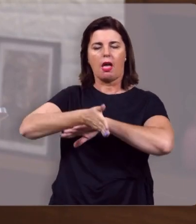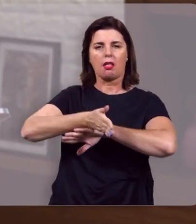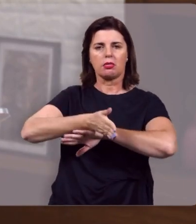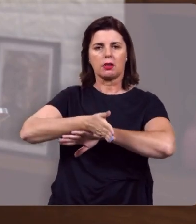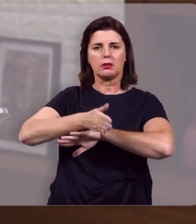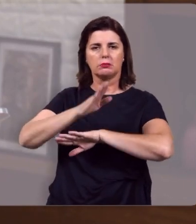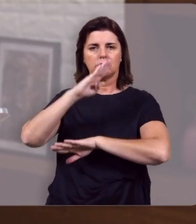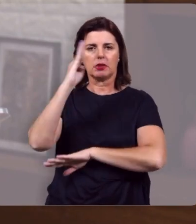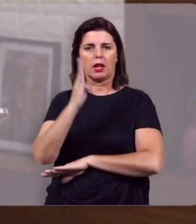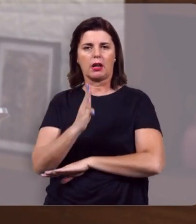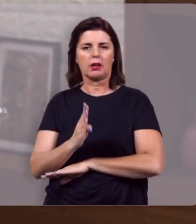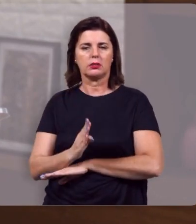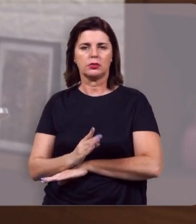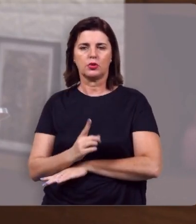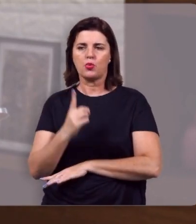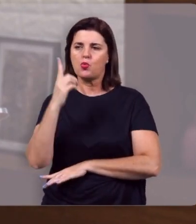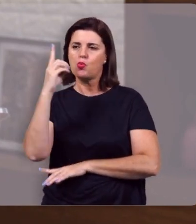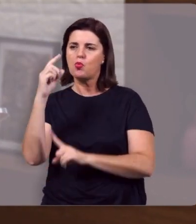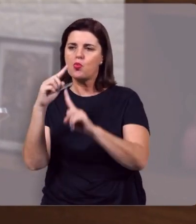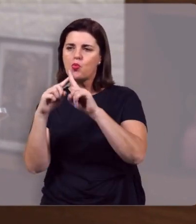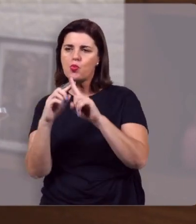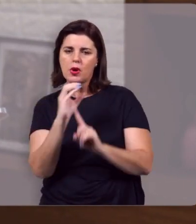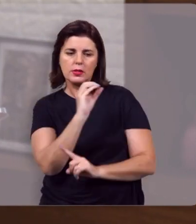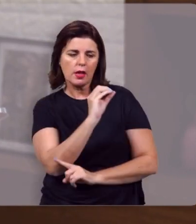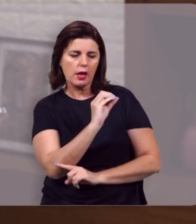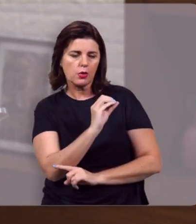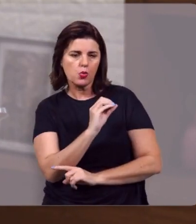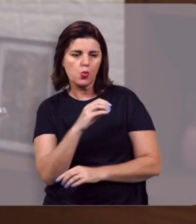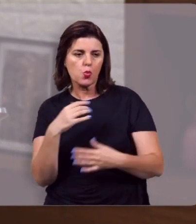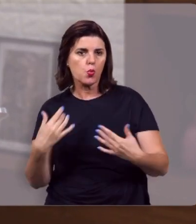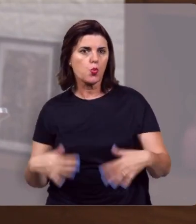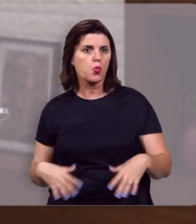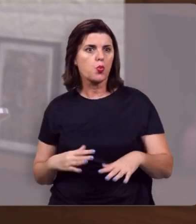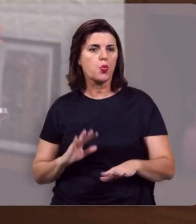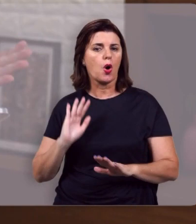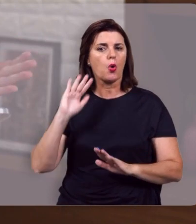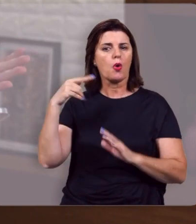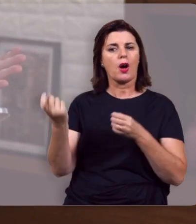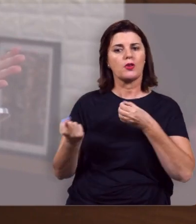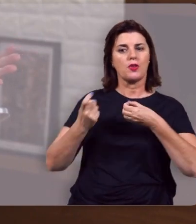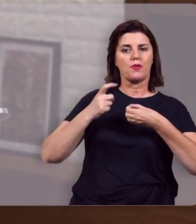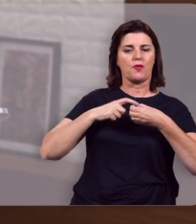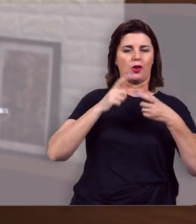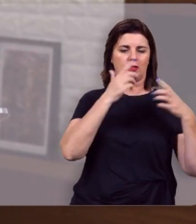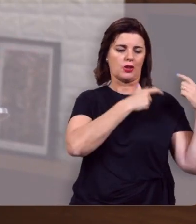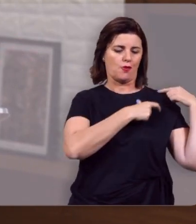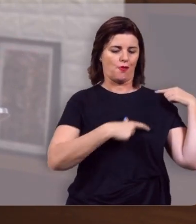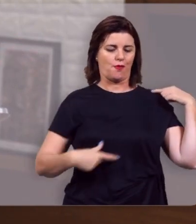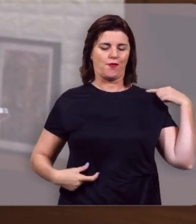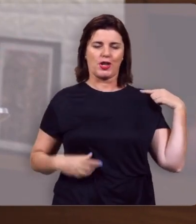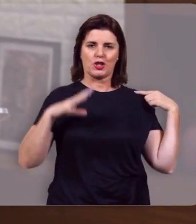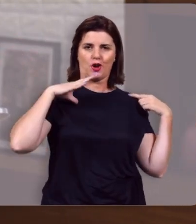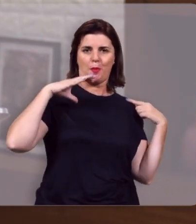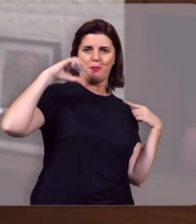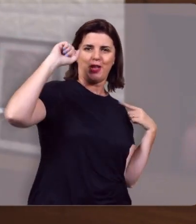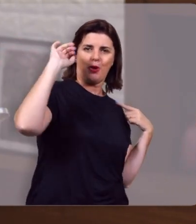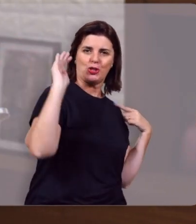campo e fez 1-0 no primeiro tempo. Quase volta para o segundo tempo com a faixa de campeão